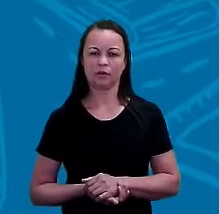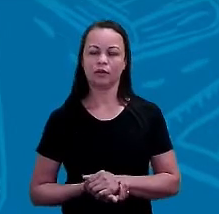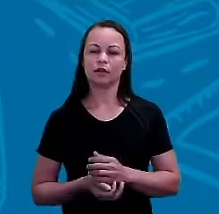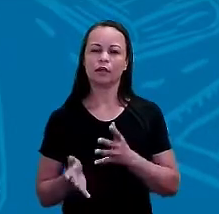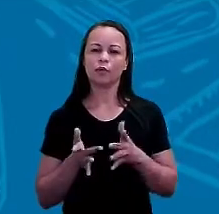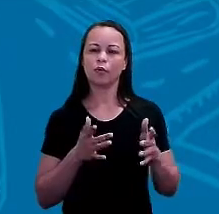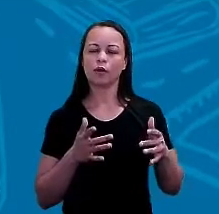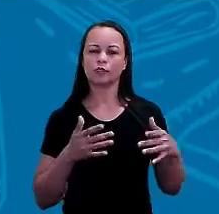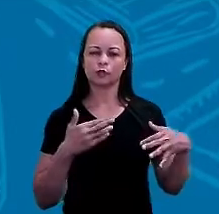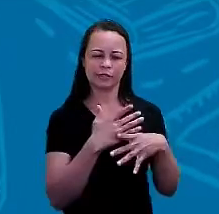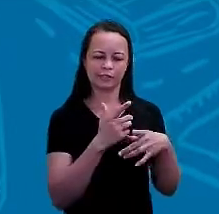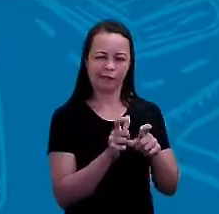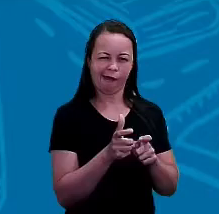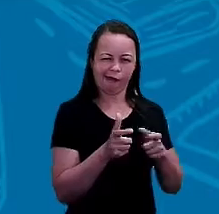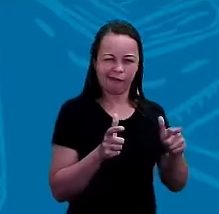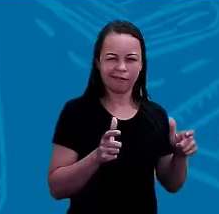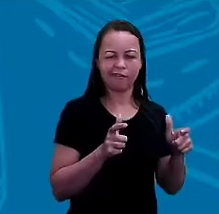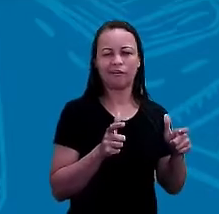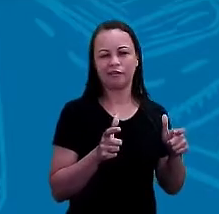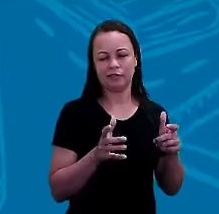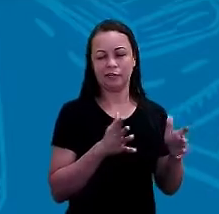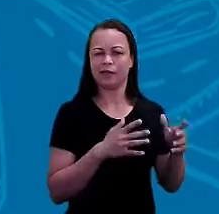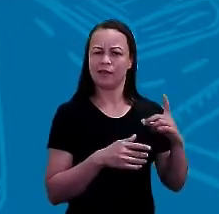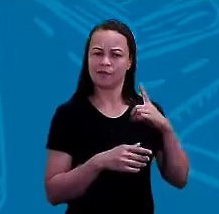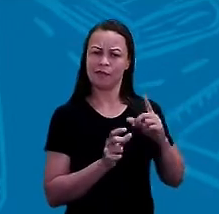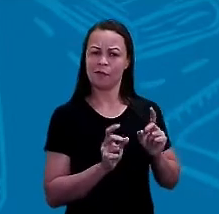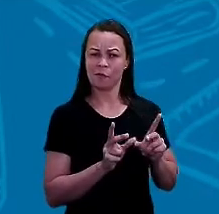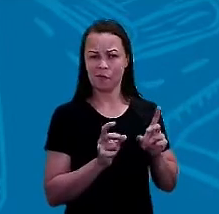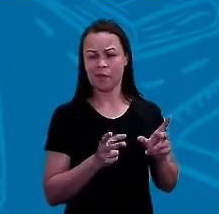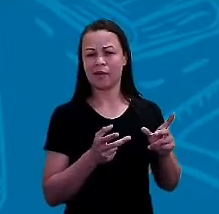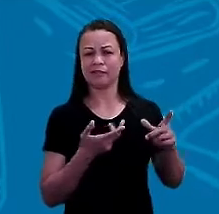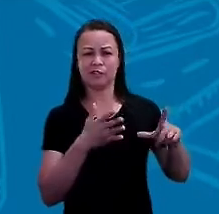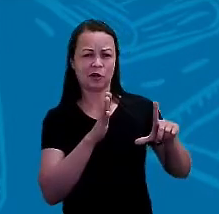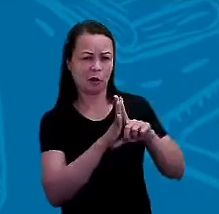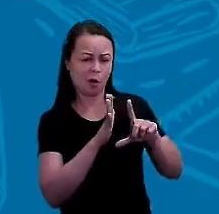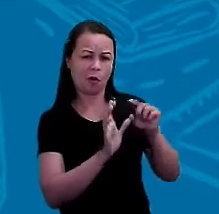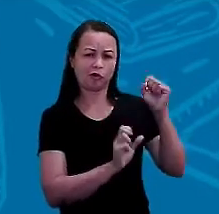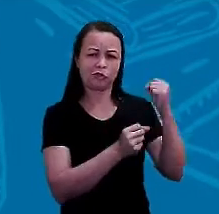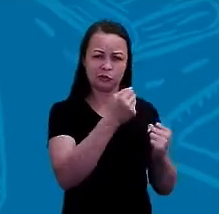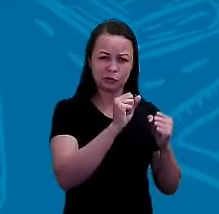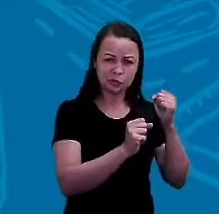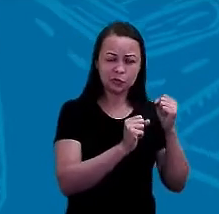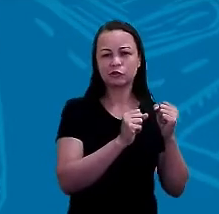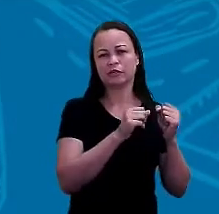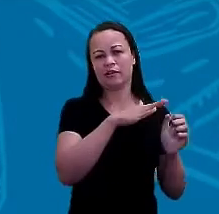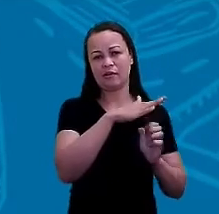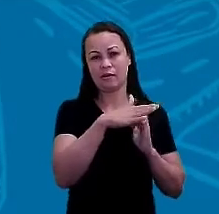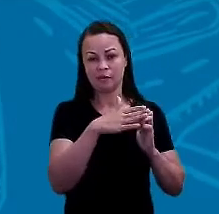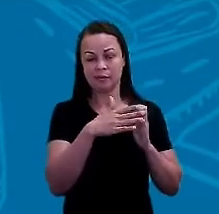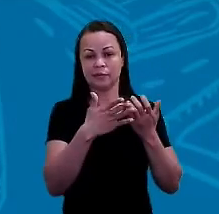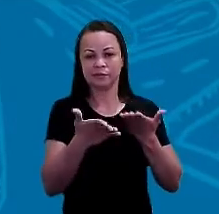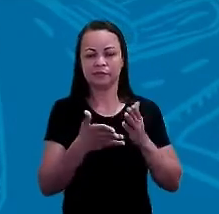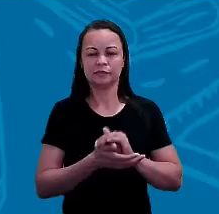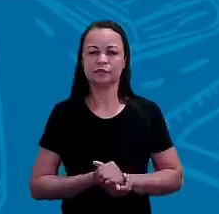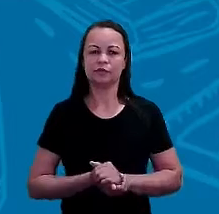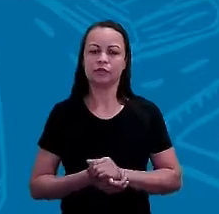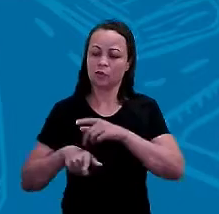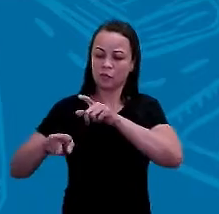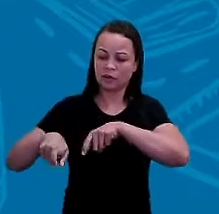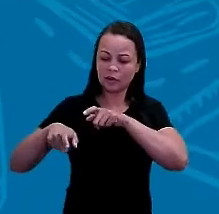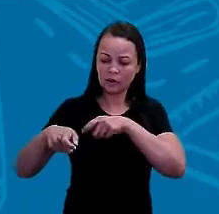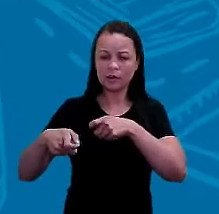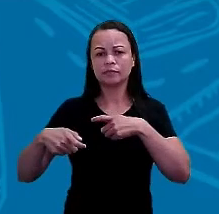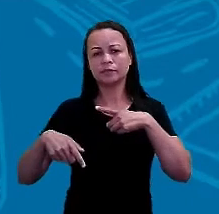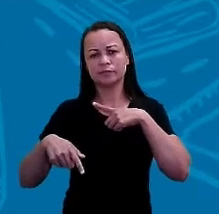enquanto as grandes cidades, na nossa cidade, tem o comércio de lojas, de indústrias, de fábricas, a zona rural, o campo